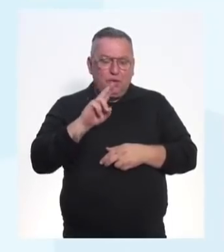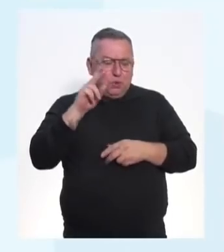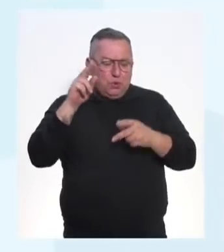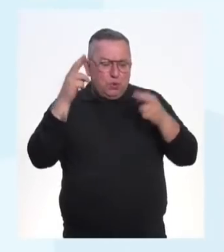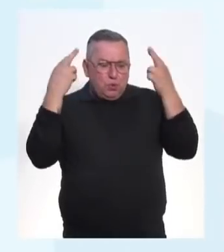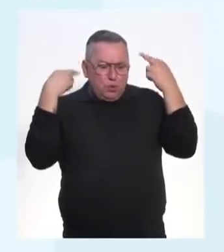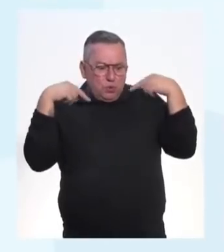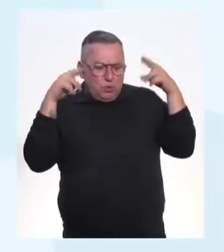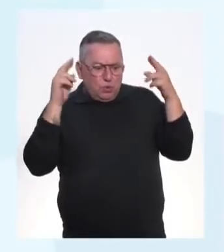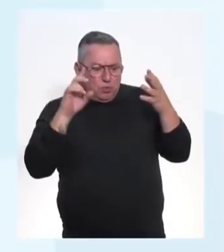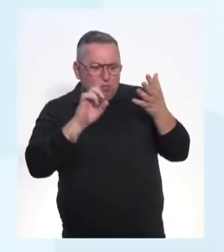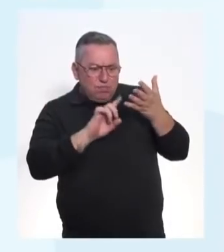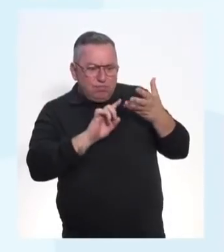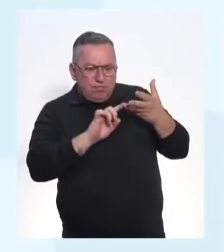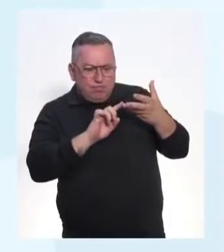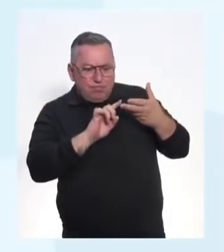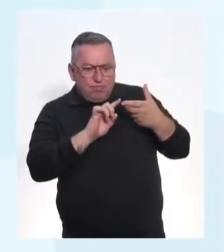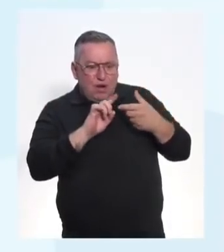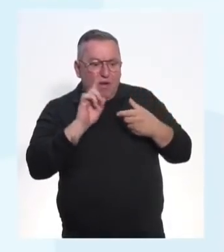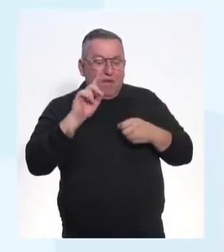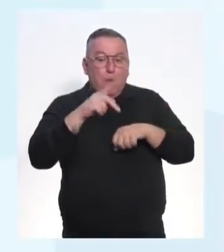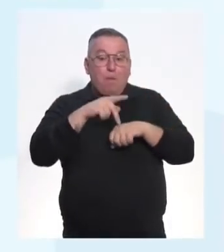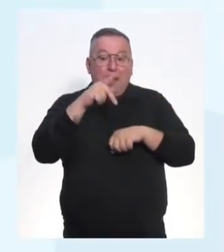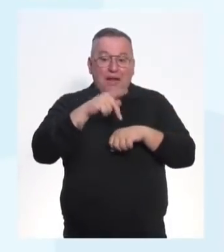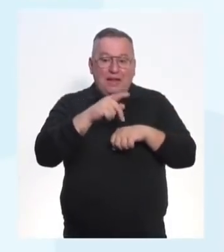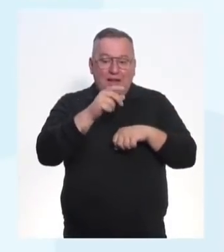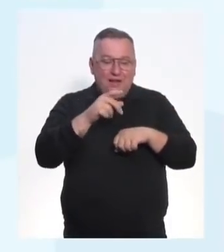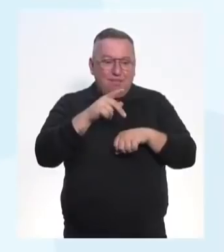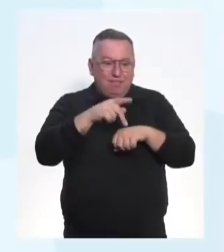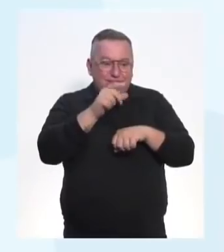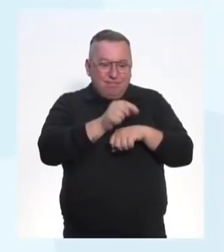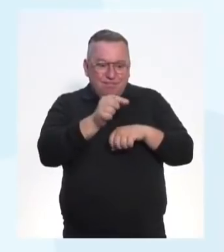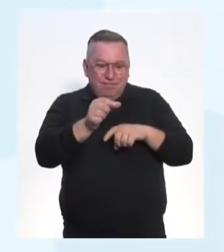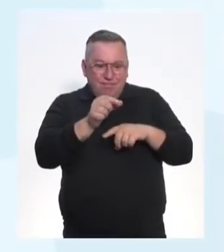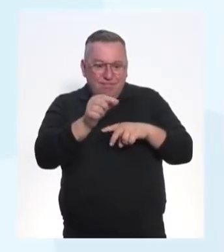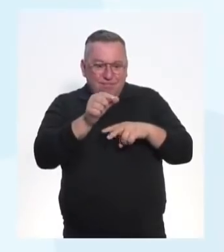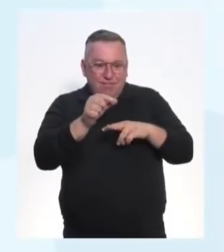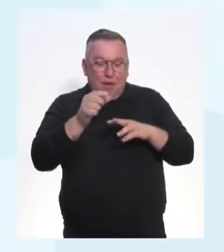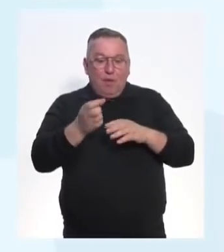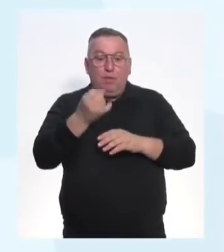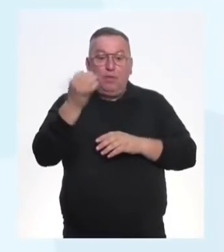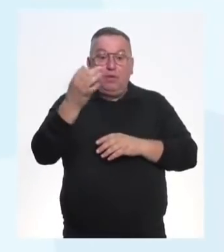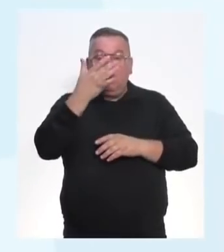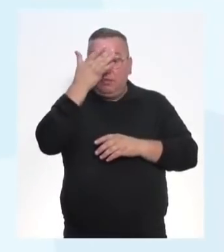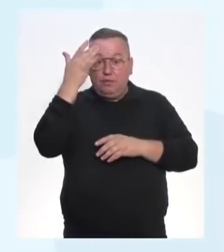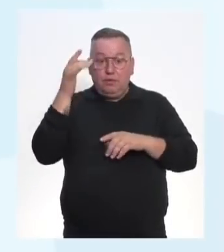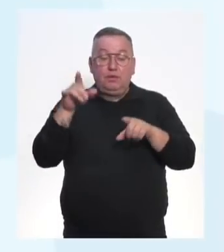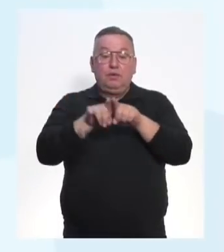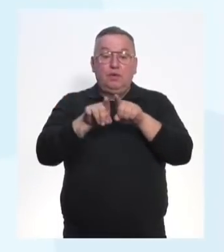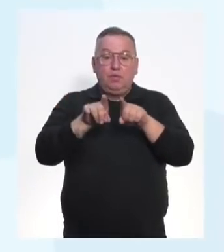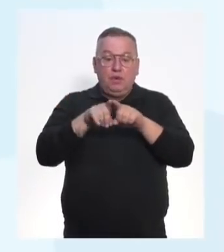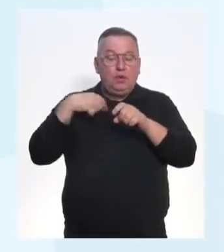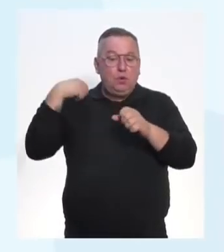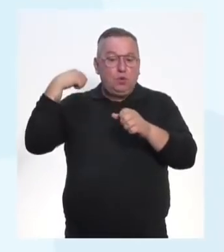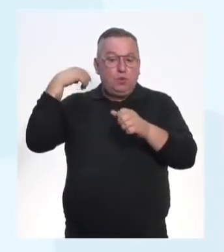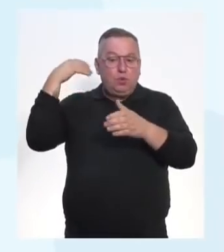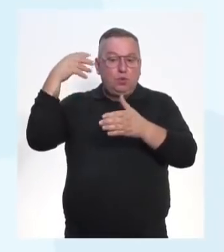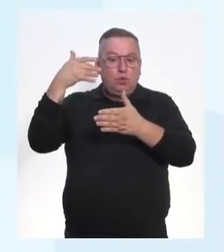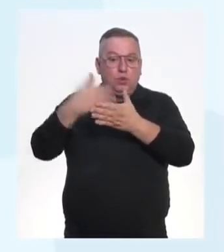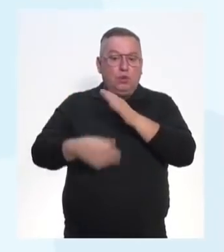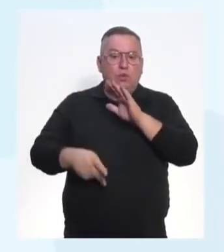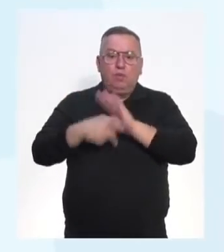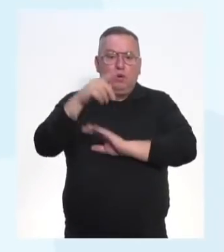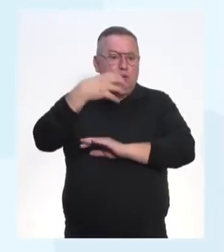né? No caso, contando as pedrinhas. E aí, no caso, muitas civilizações, como vocês estão vendo, né, desenvolveram o seu